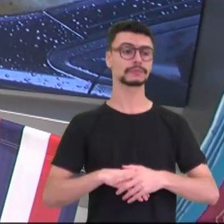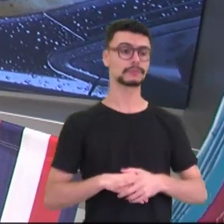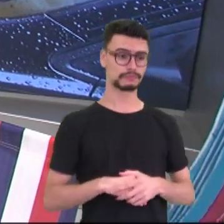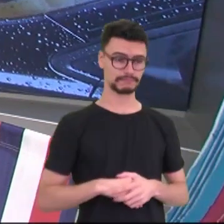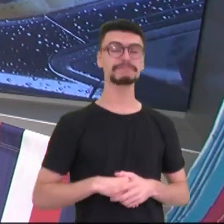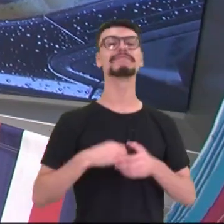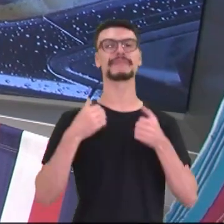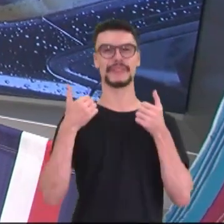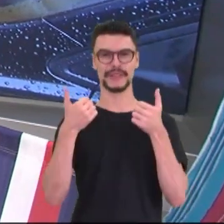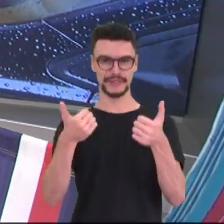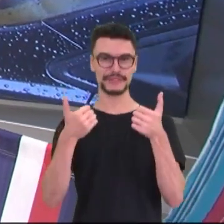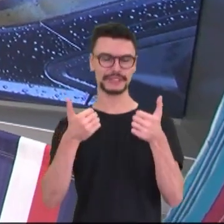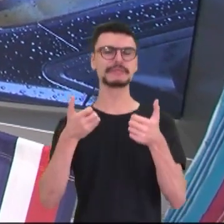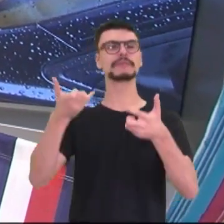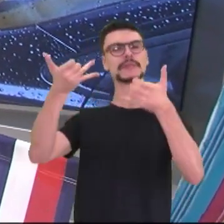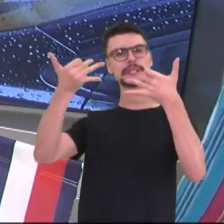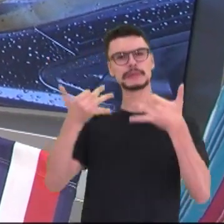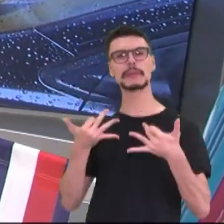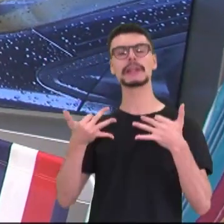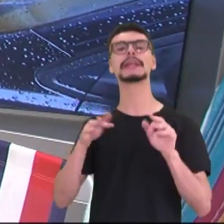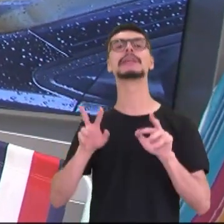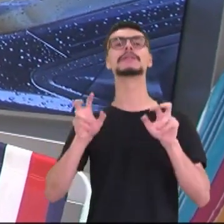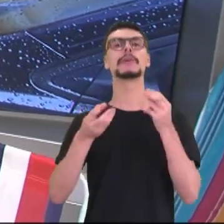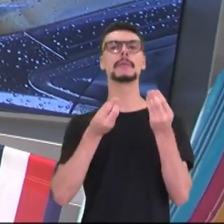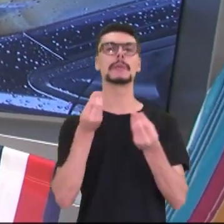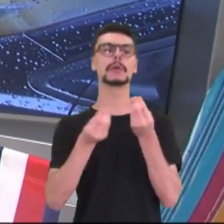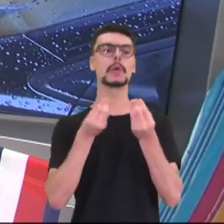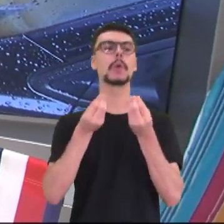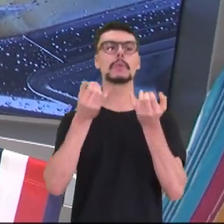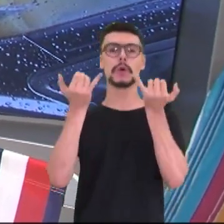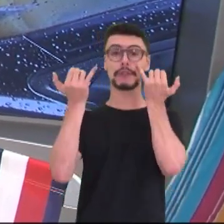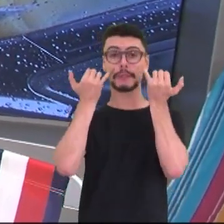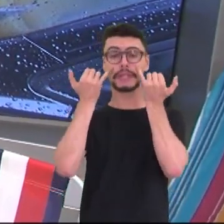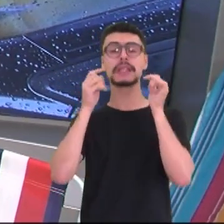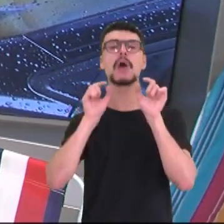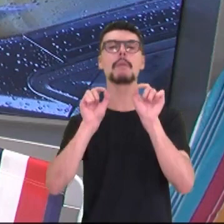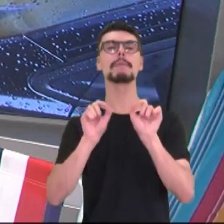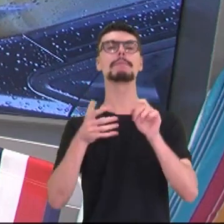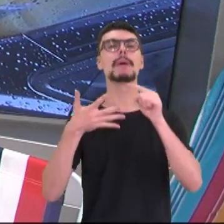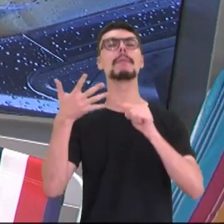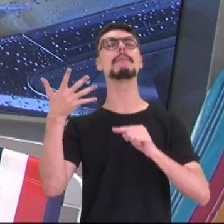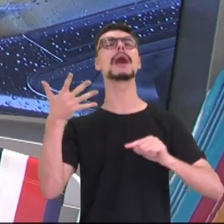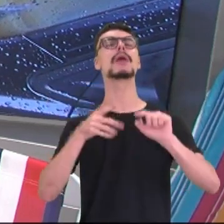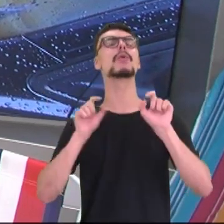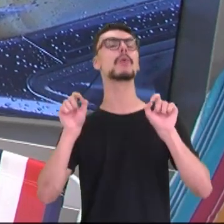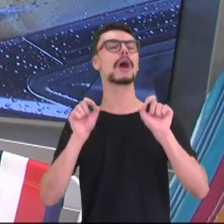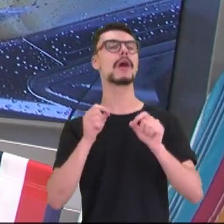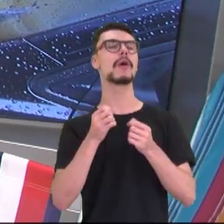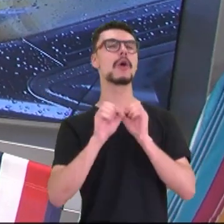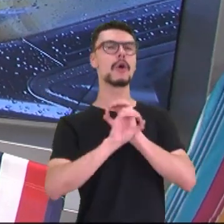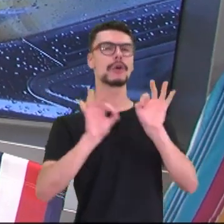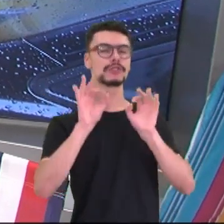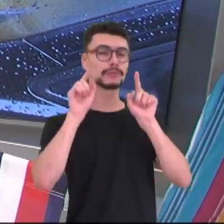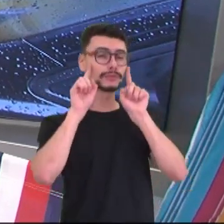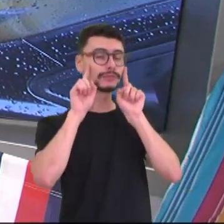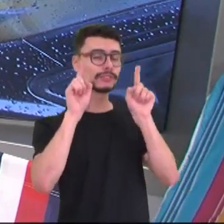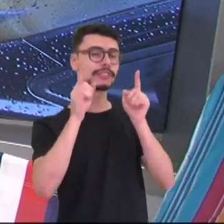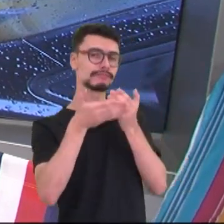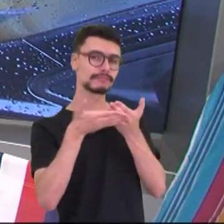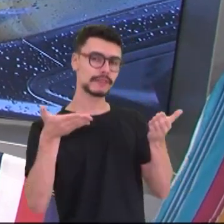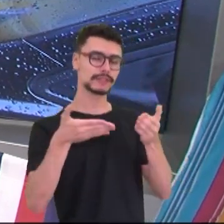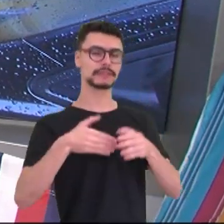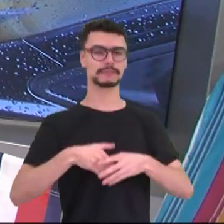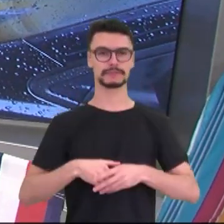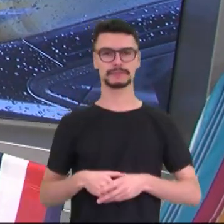Muito bem, Bruninha. Fala para a gente então aí quais são as informações que você conseguiu levantar para a gente. Um ótimo dia para você.